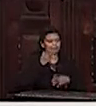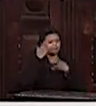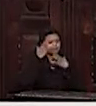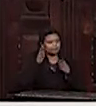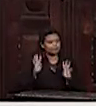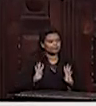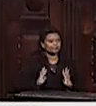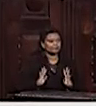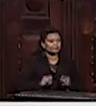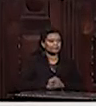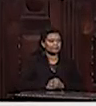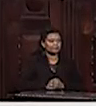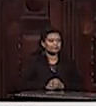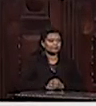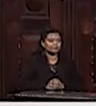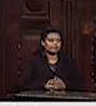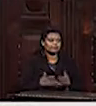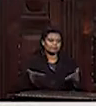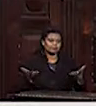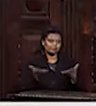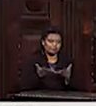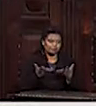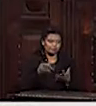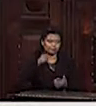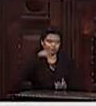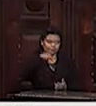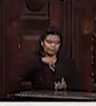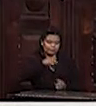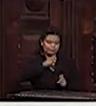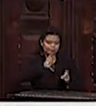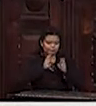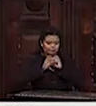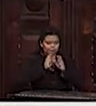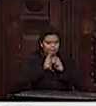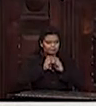o debate da crise do Estado,